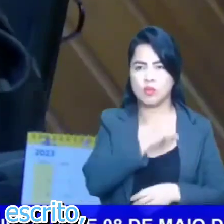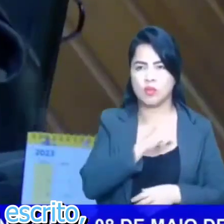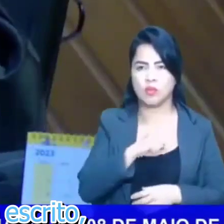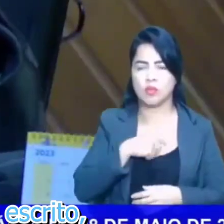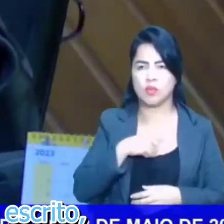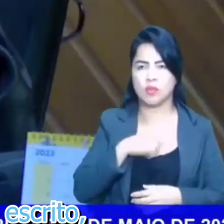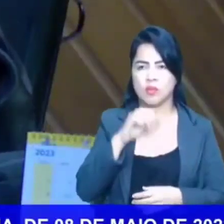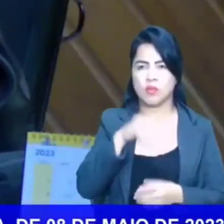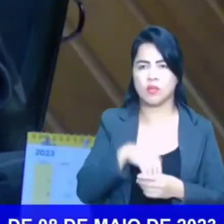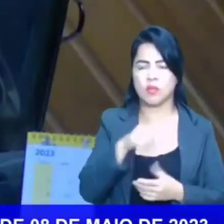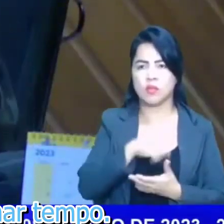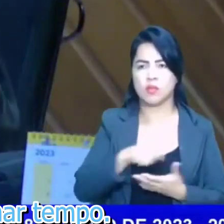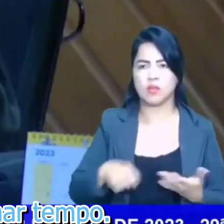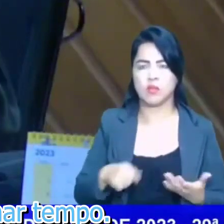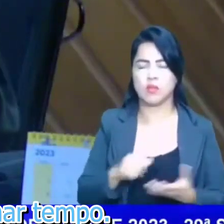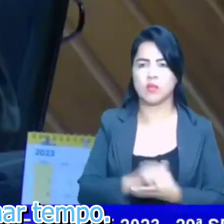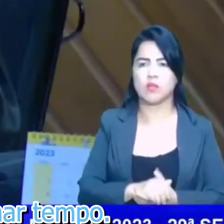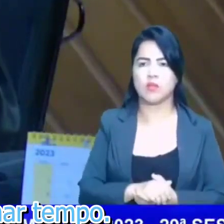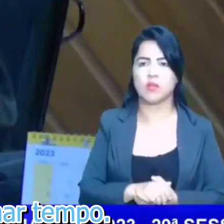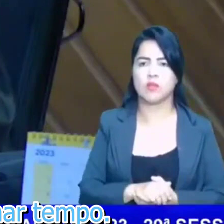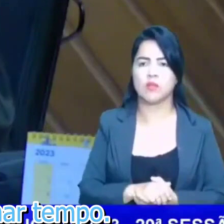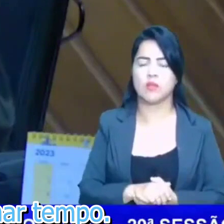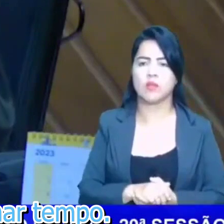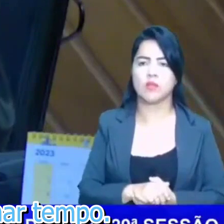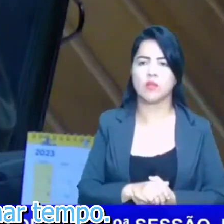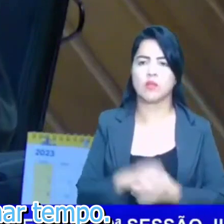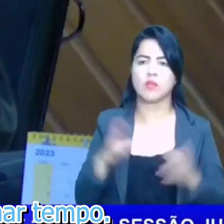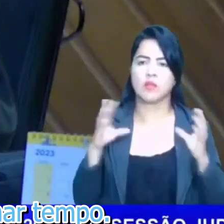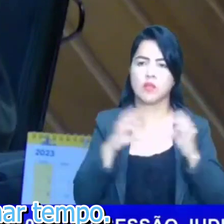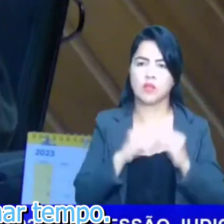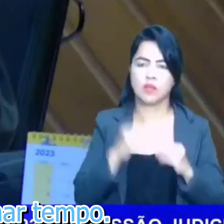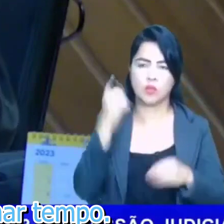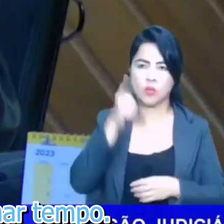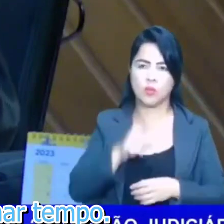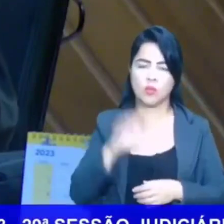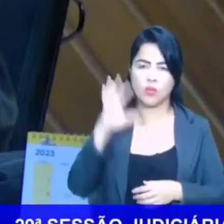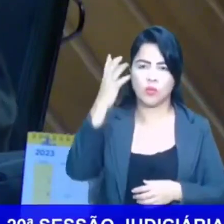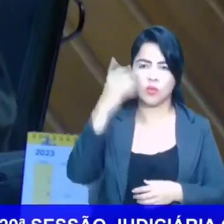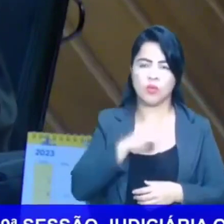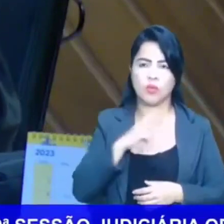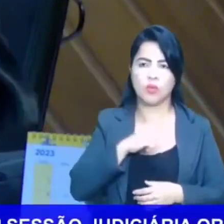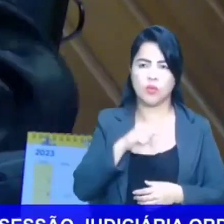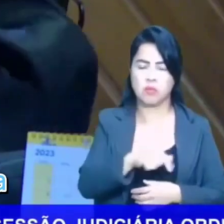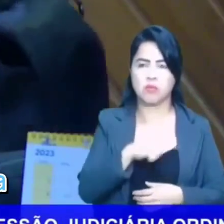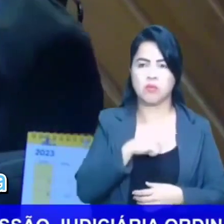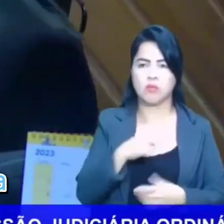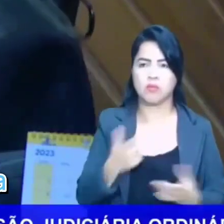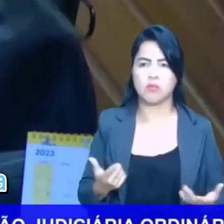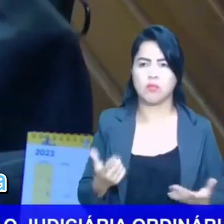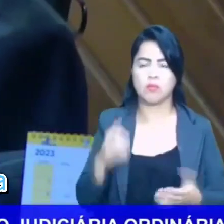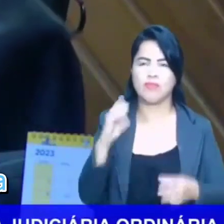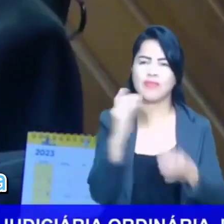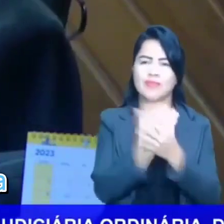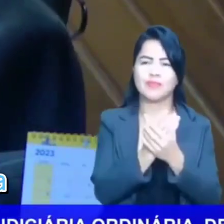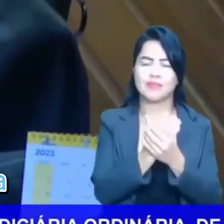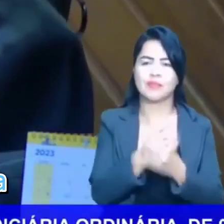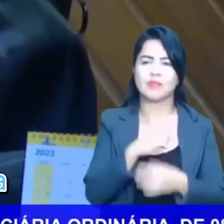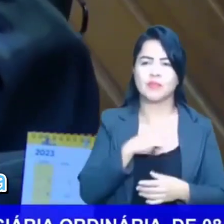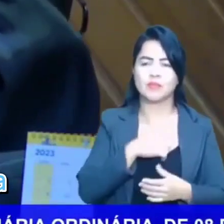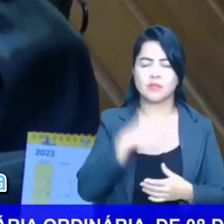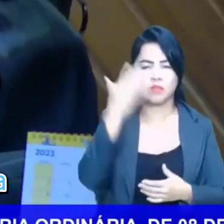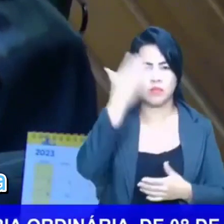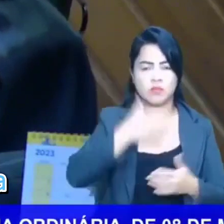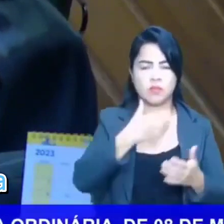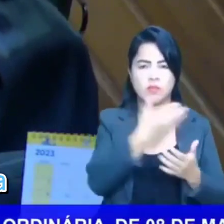escrito. Eu vou abreviar, fazer um resumo para a gente ganhar tempo. O presente caso trata de